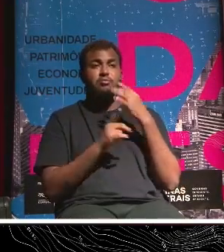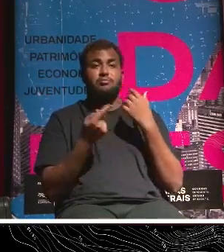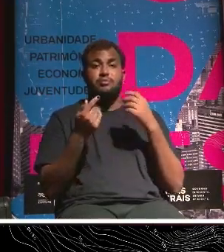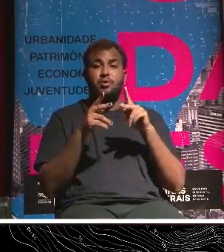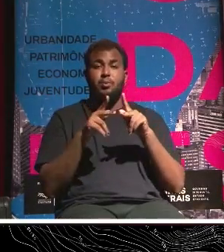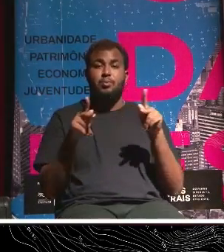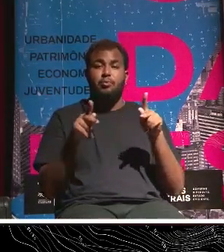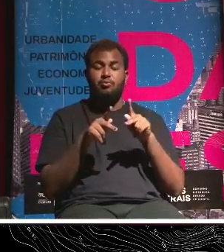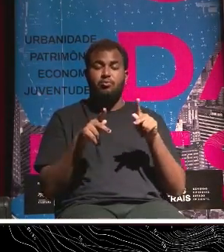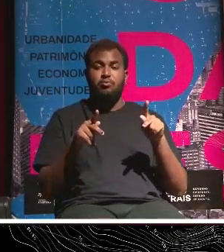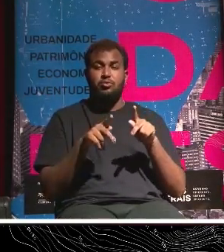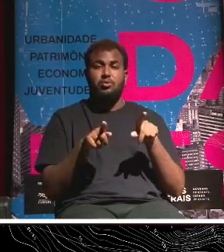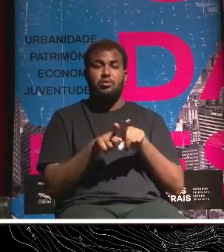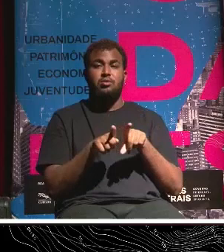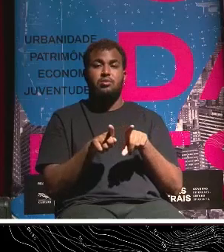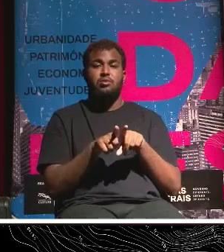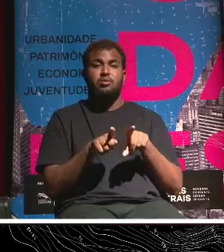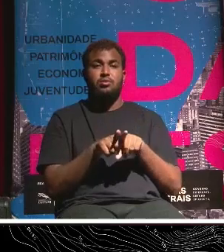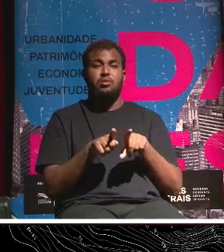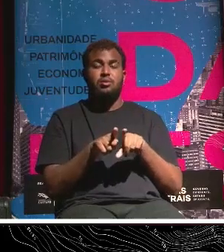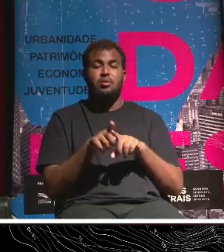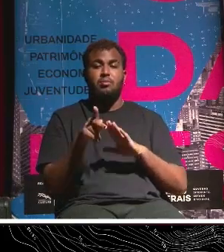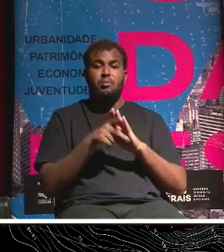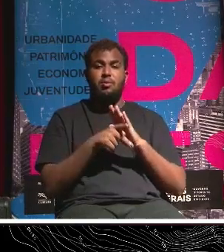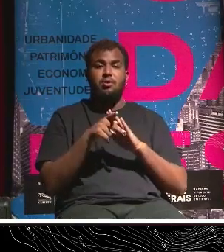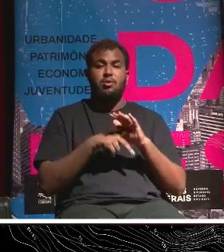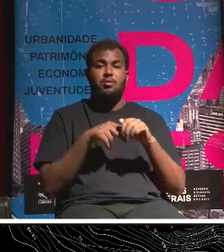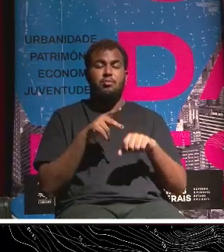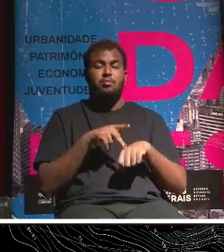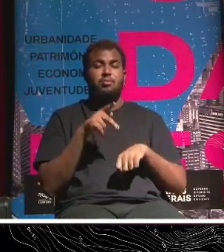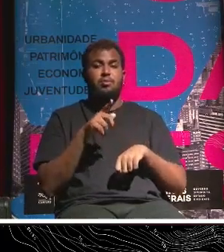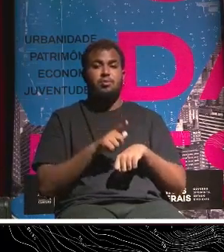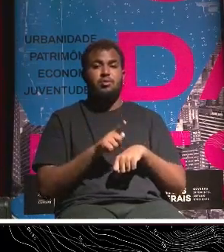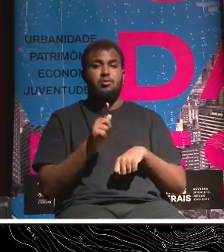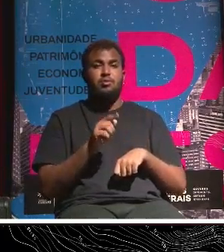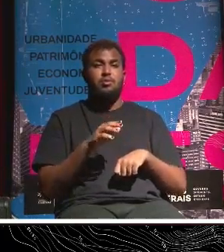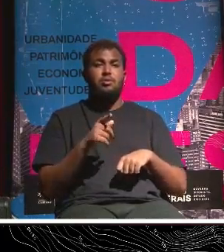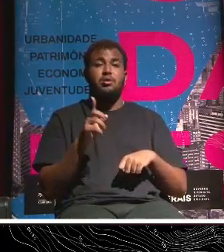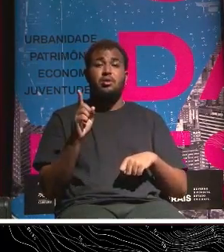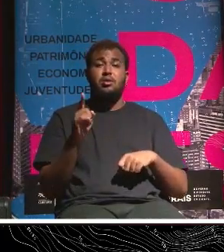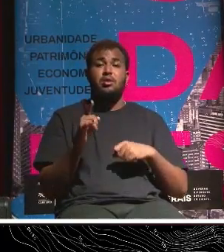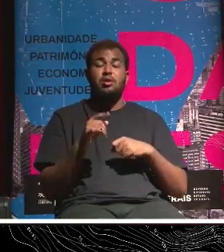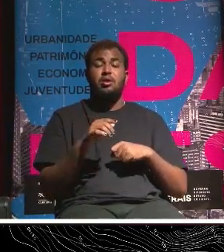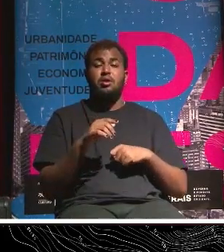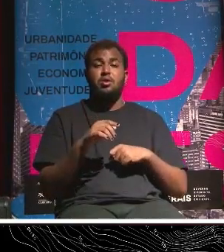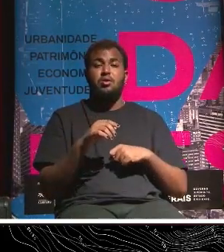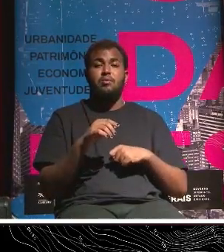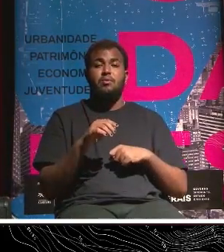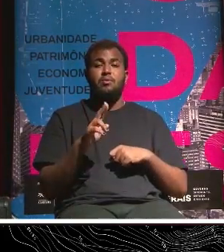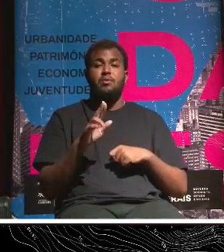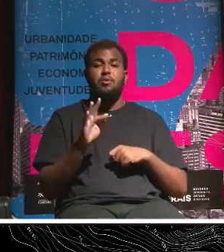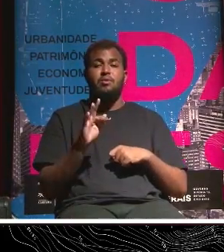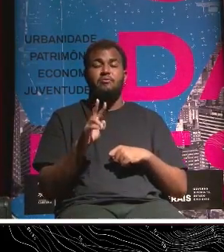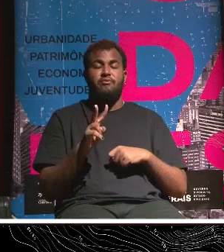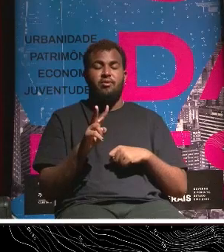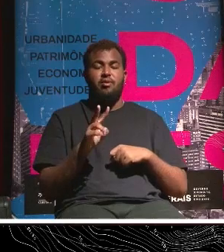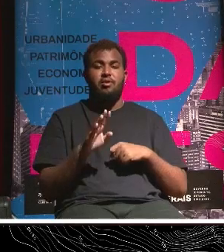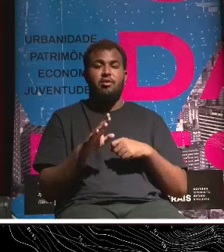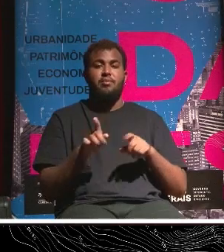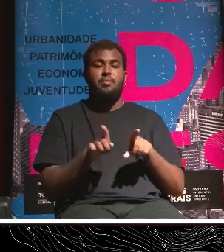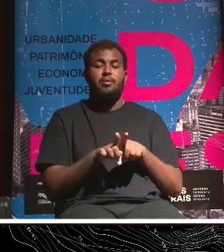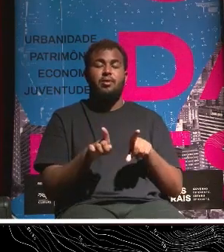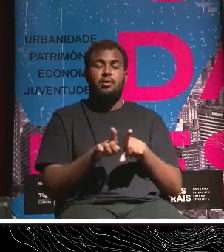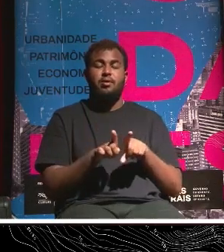professor no programa de pós-graduação em Administração Pública na Universidade Federal de Viçosa, UFV, e do programa